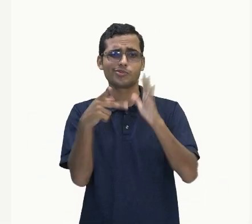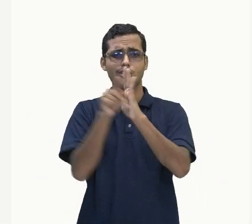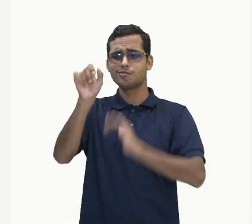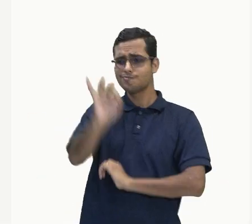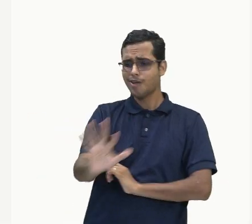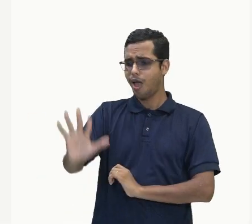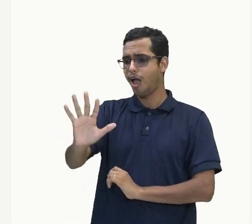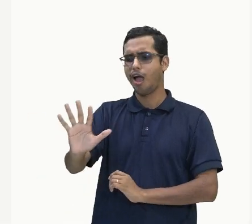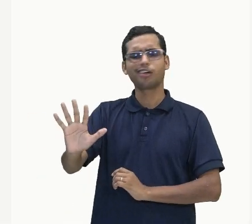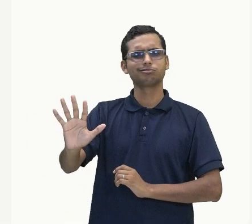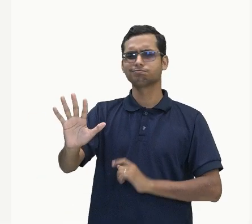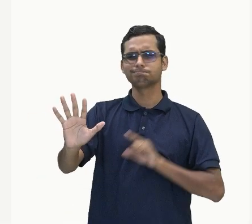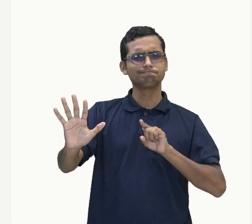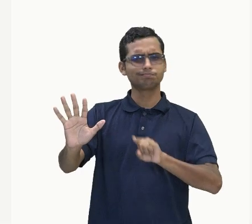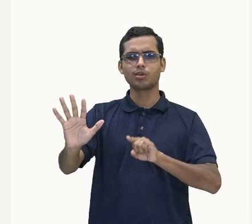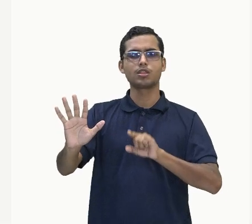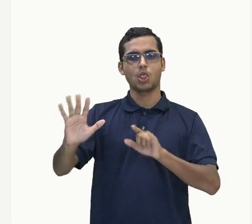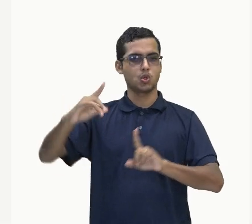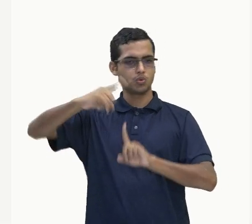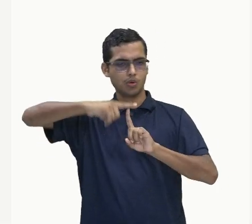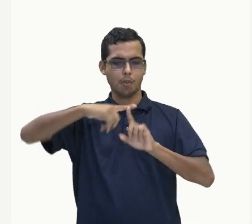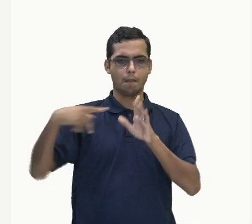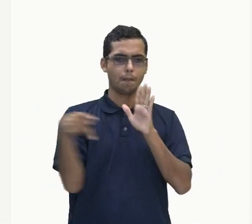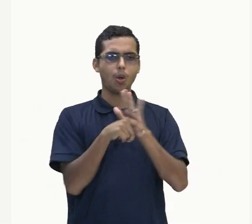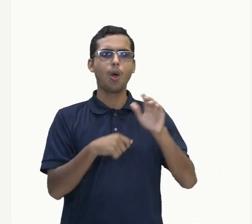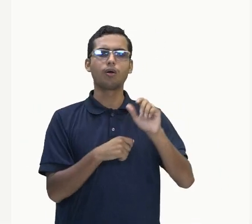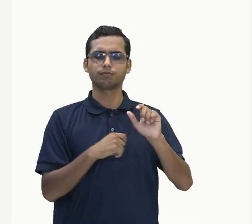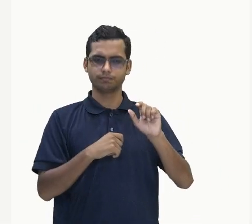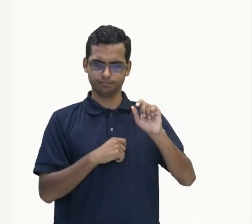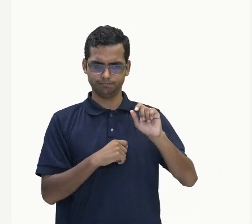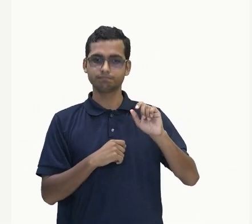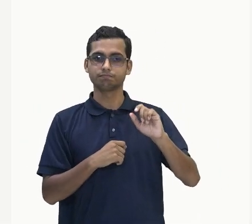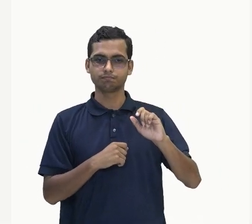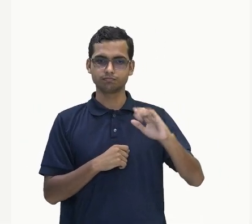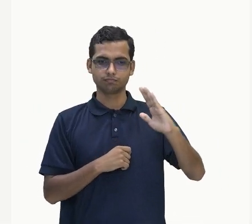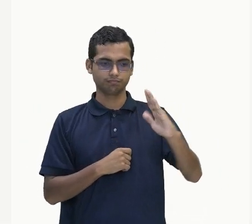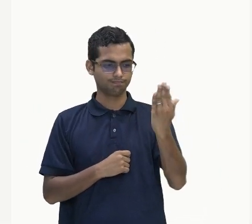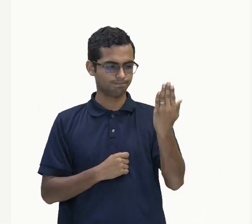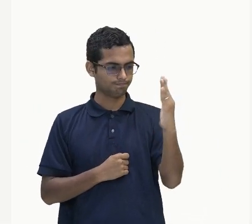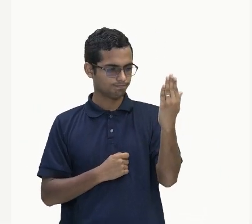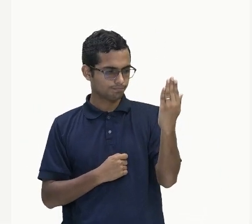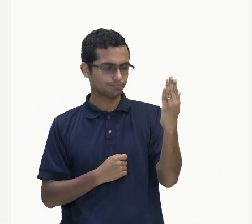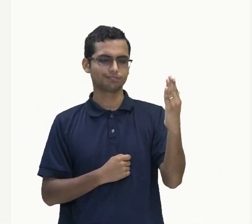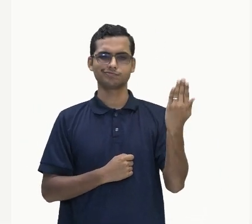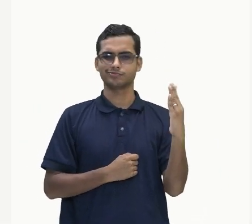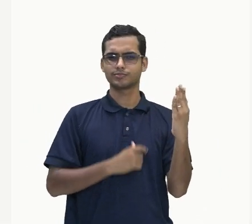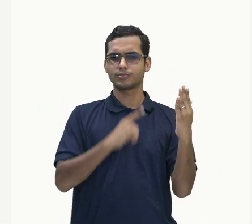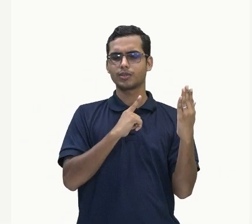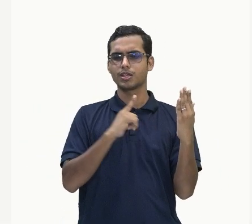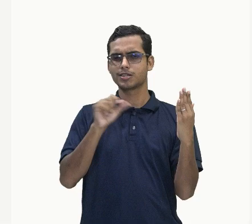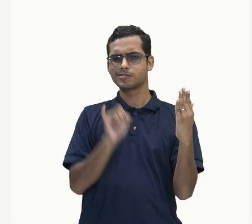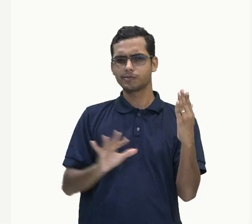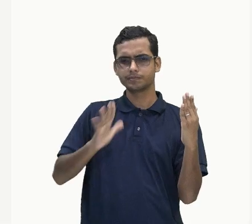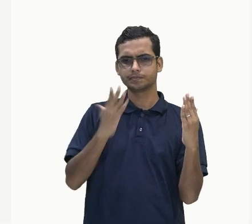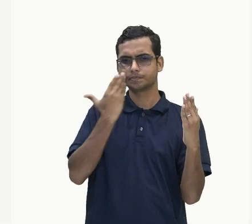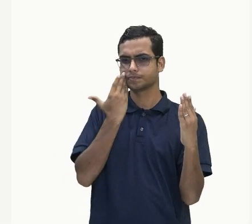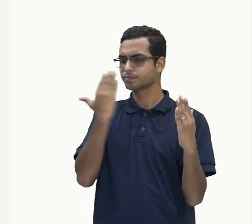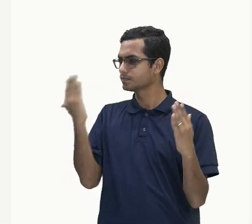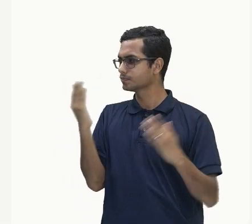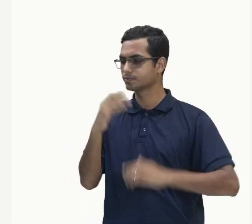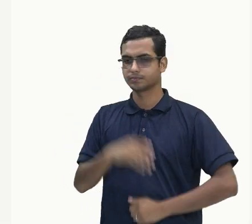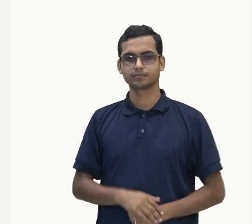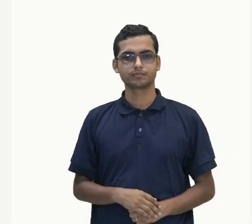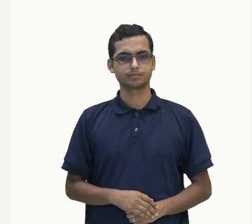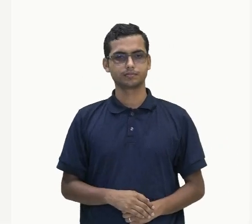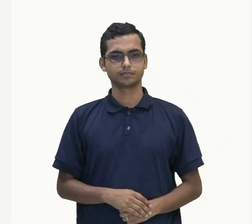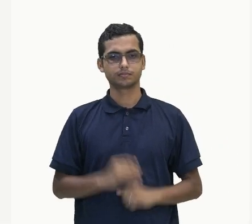imagens nesse tipo de espelho. Aqui, nós temos nessa imagem um espelho convexo,